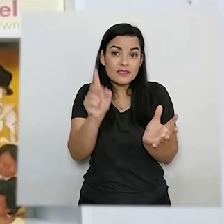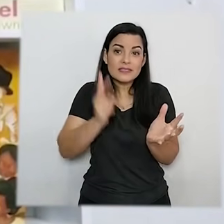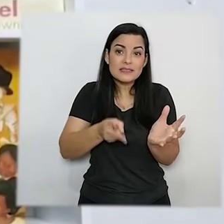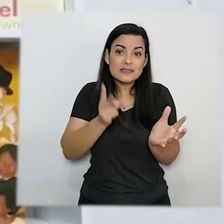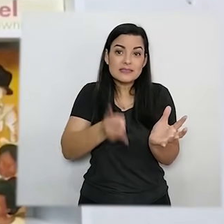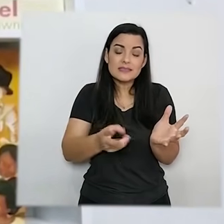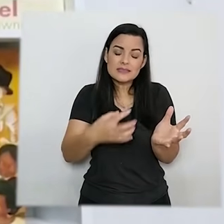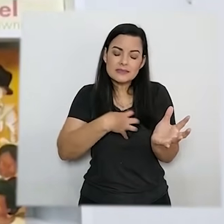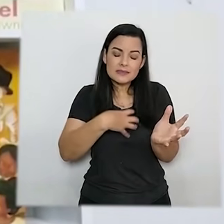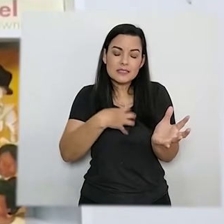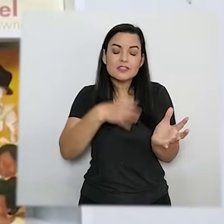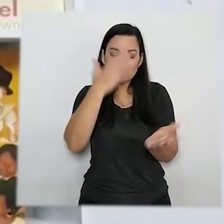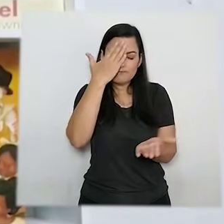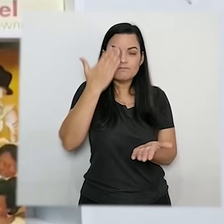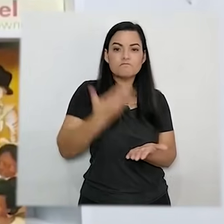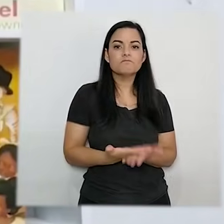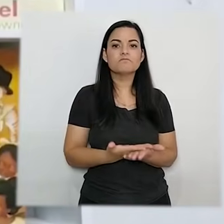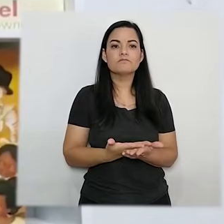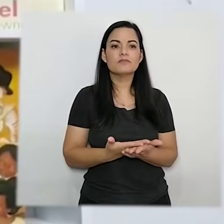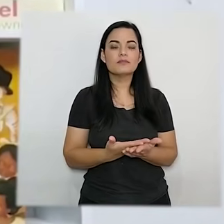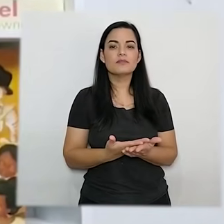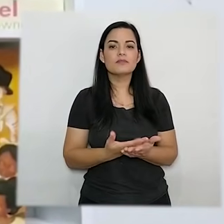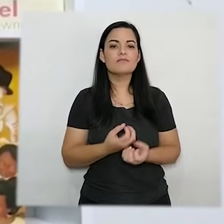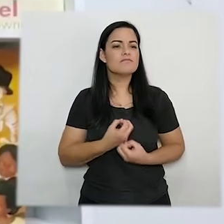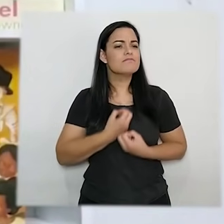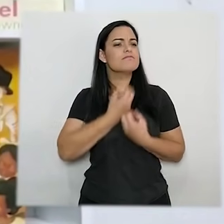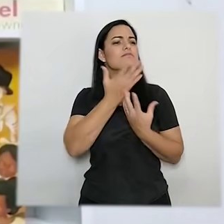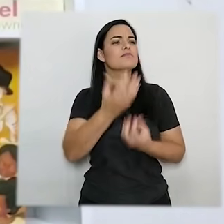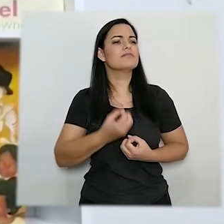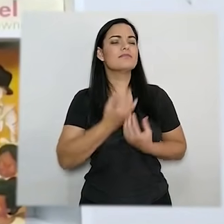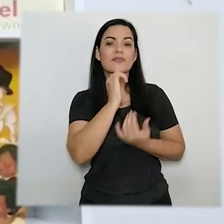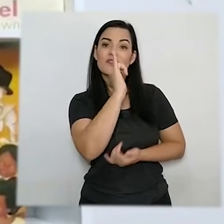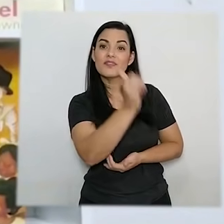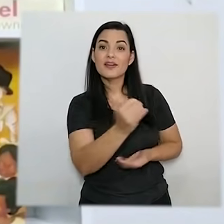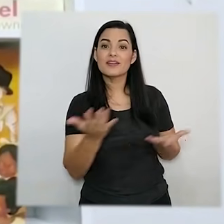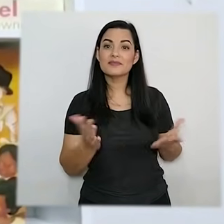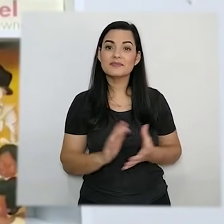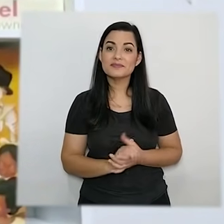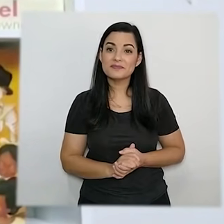sente confiança para compartilhar o que sente?